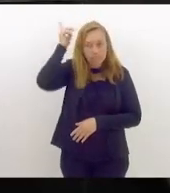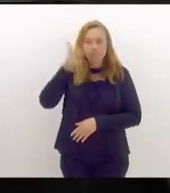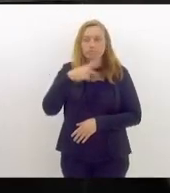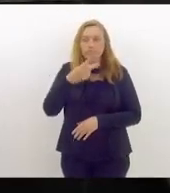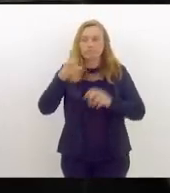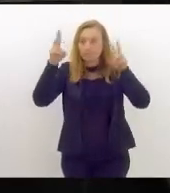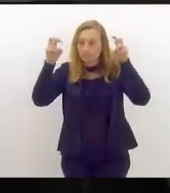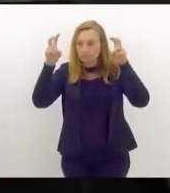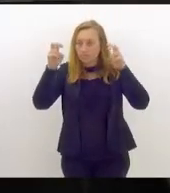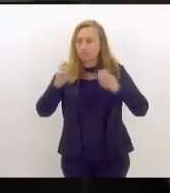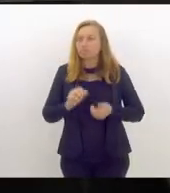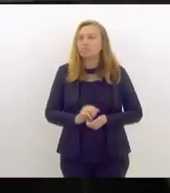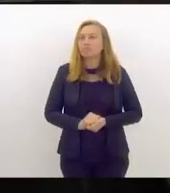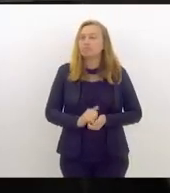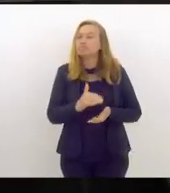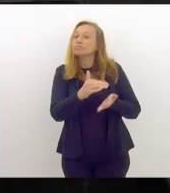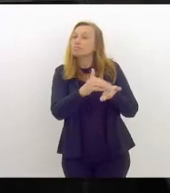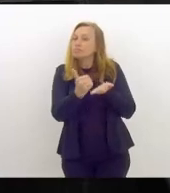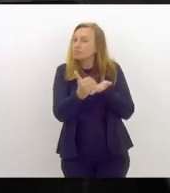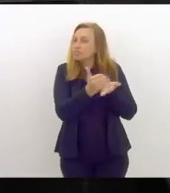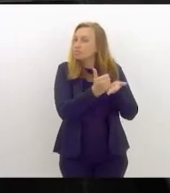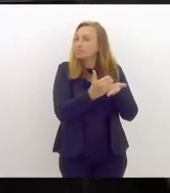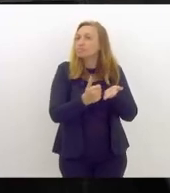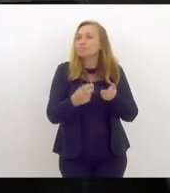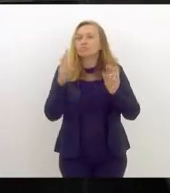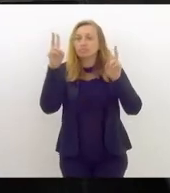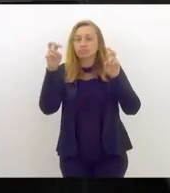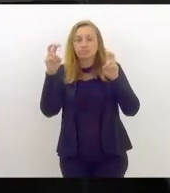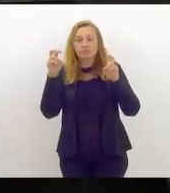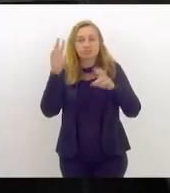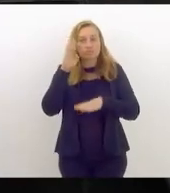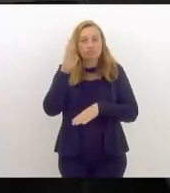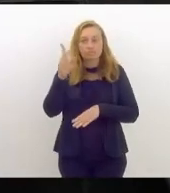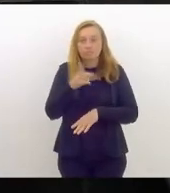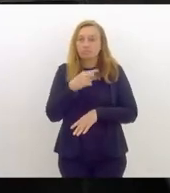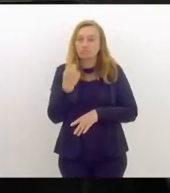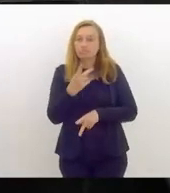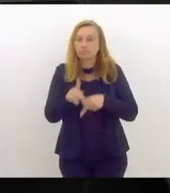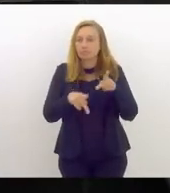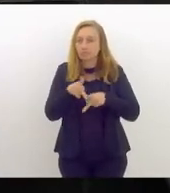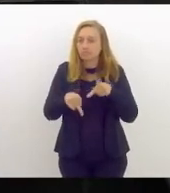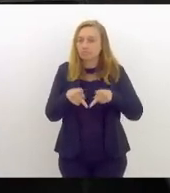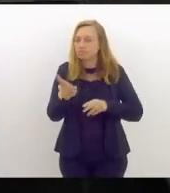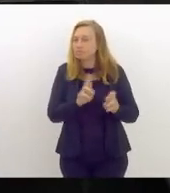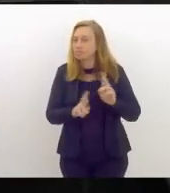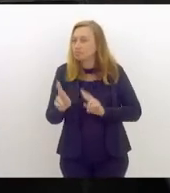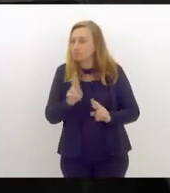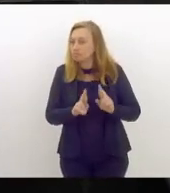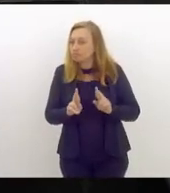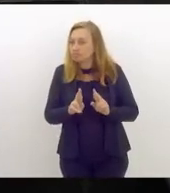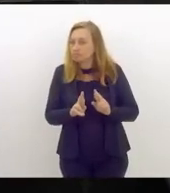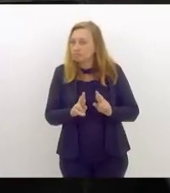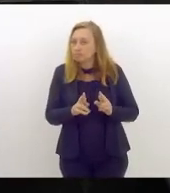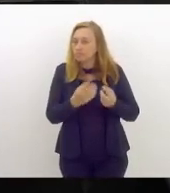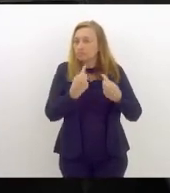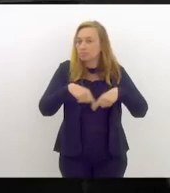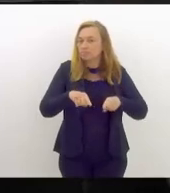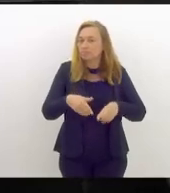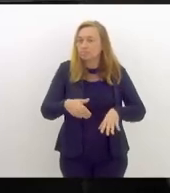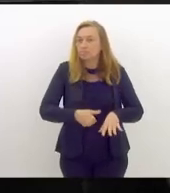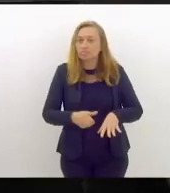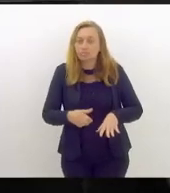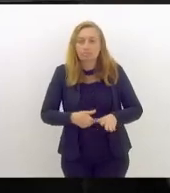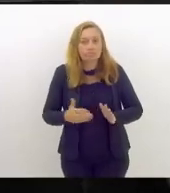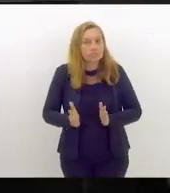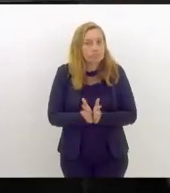assunto, do quanto que foi retirado em temas centrais para a nossa população com relação ao combate à fome e à